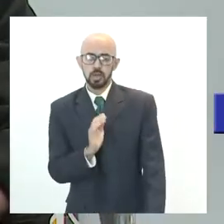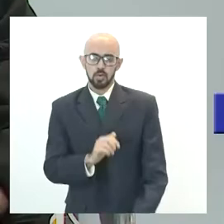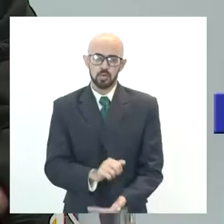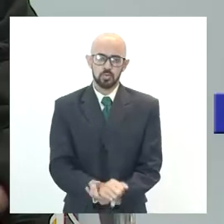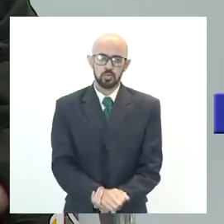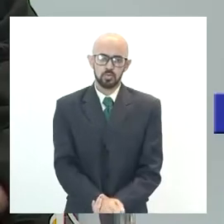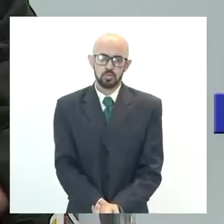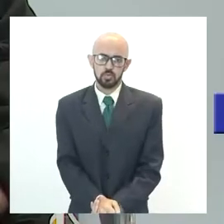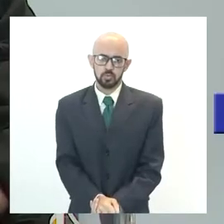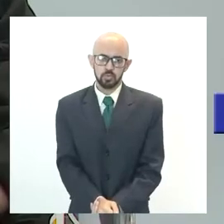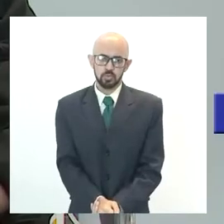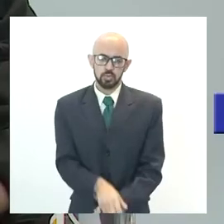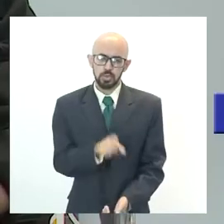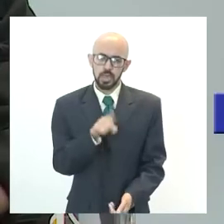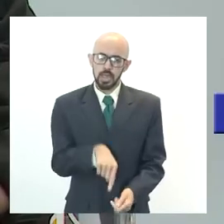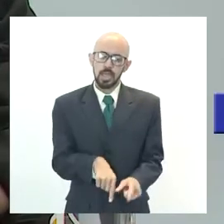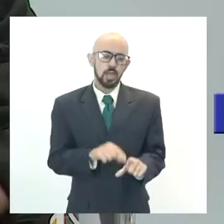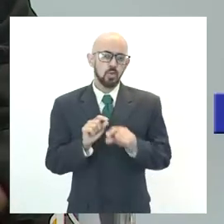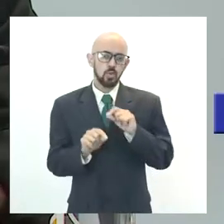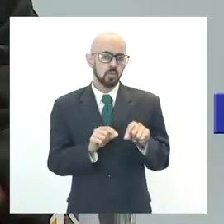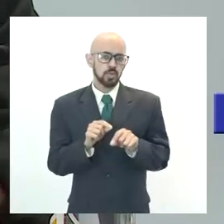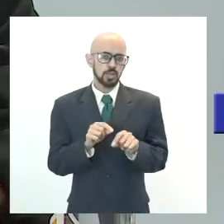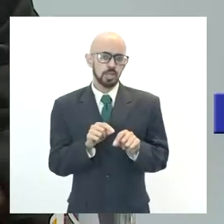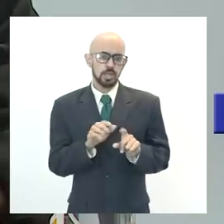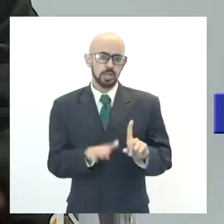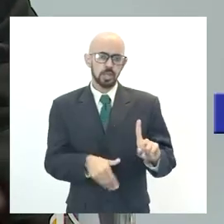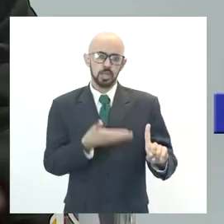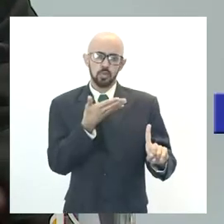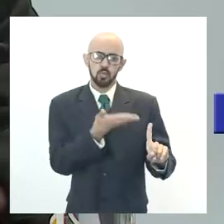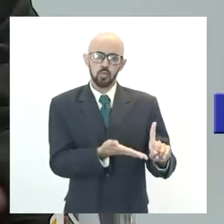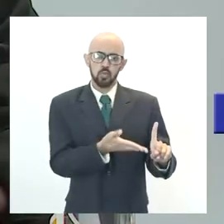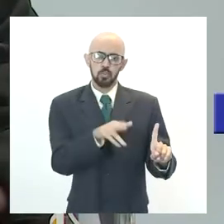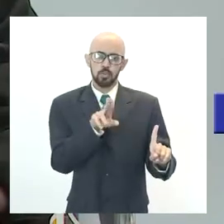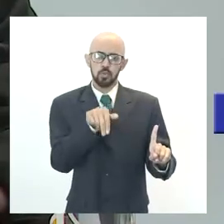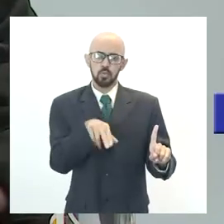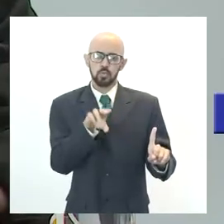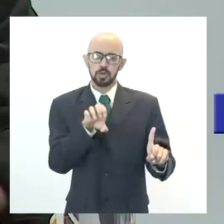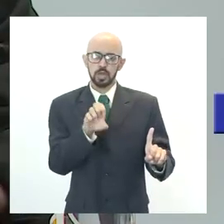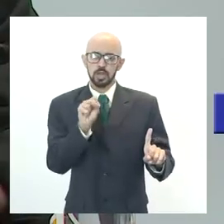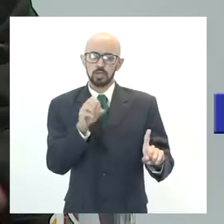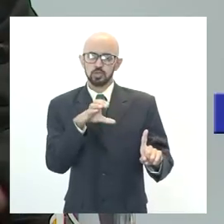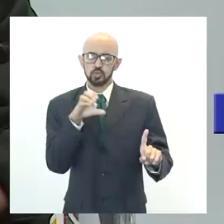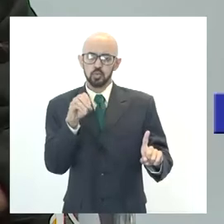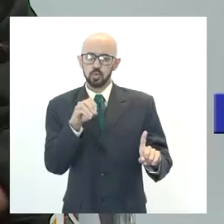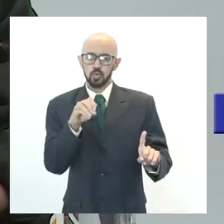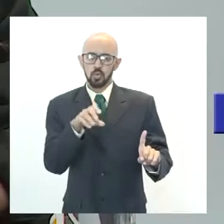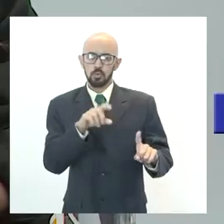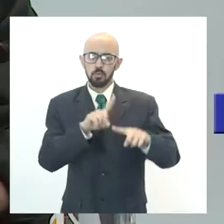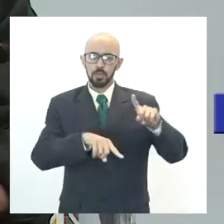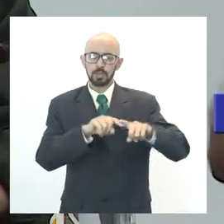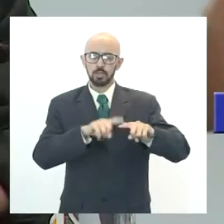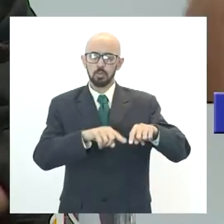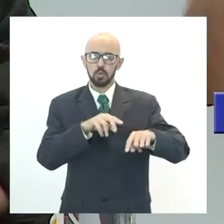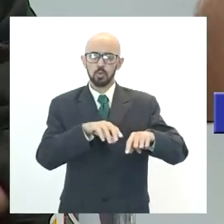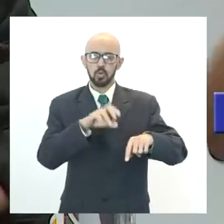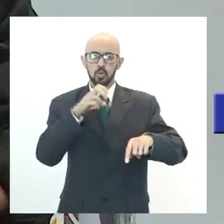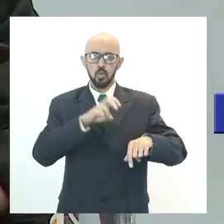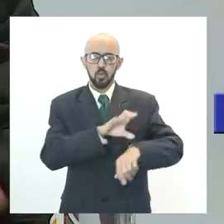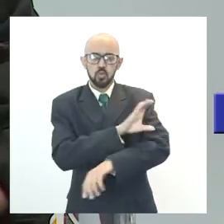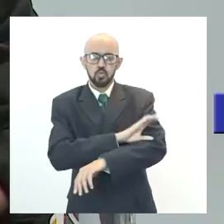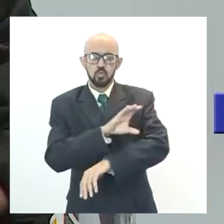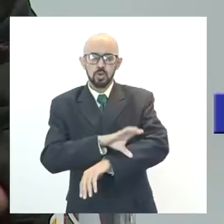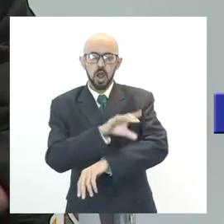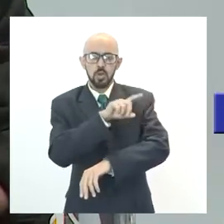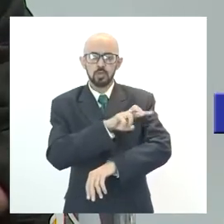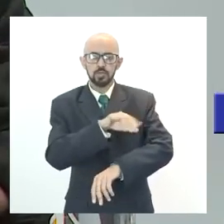e é considerado pela Unesco como património cultural e está sendo tratado como um prédio